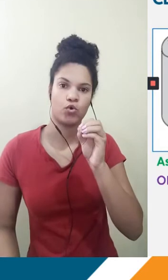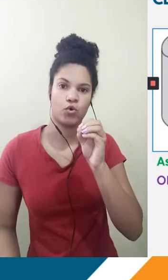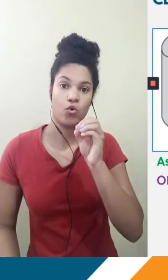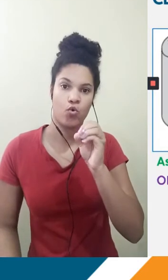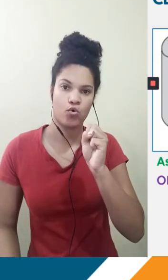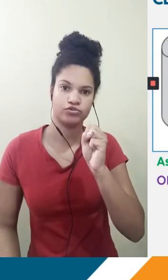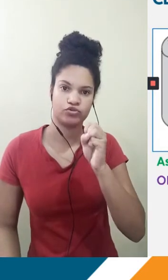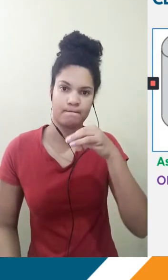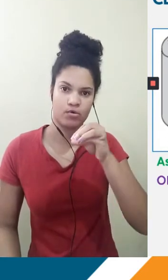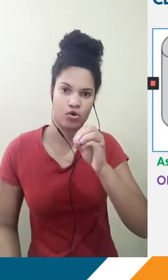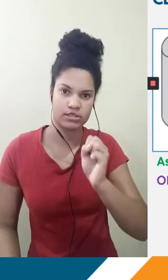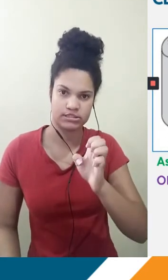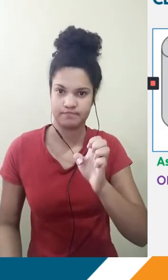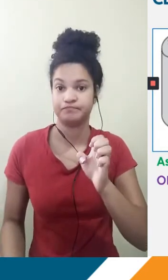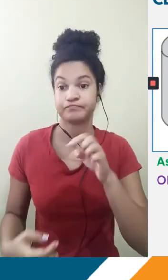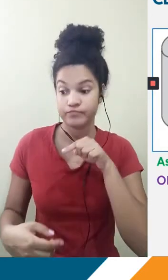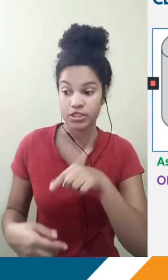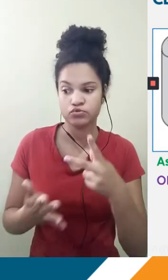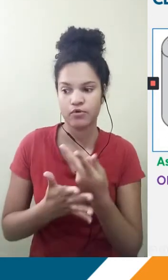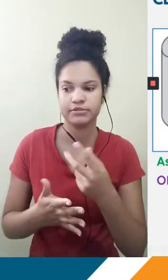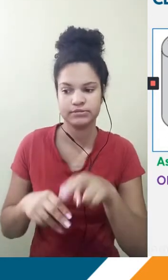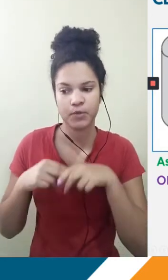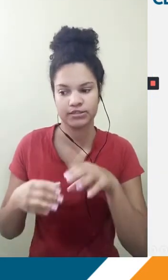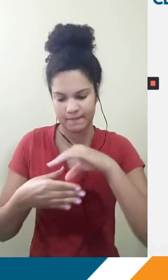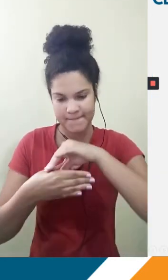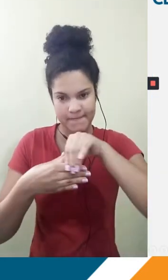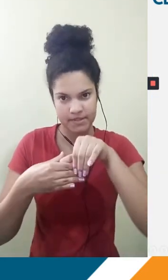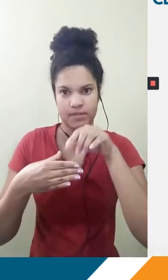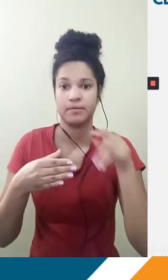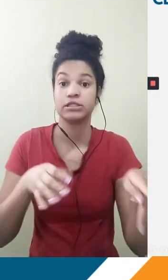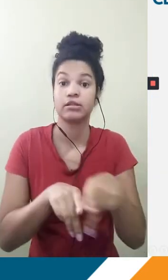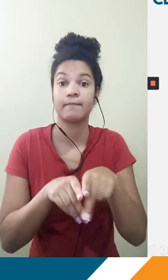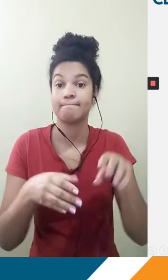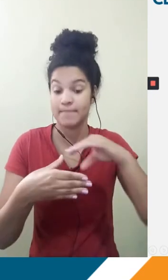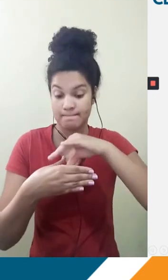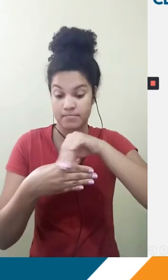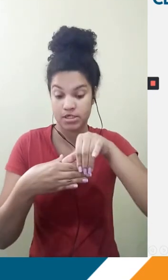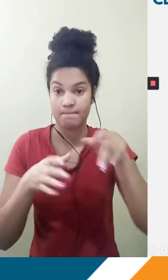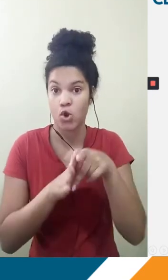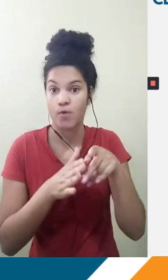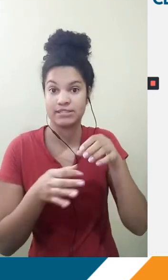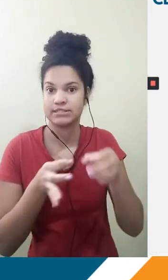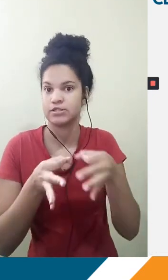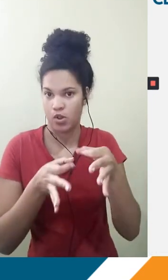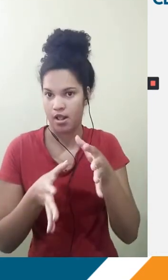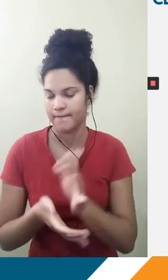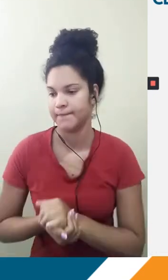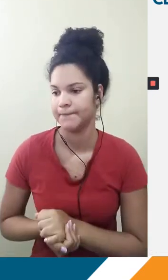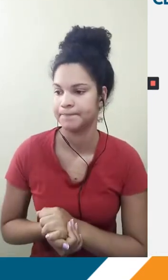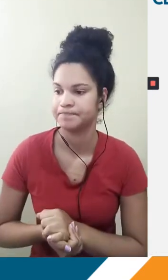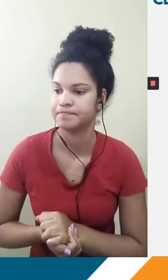membranas plasmáticas e membranas celulares. O próximo slide agora já não é mais o